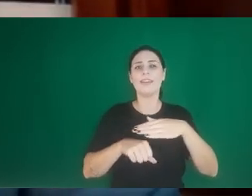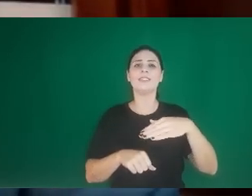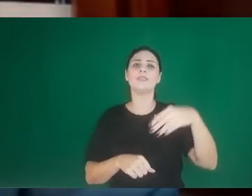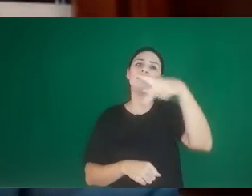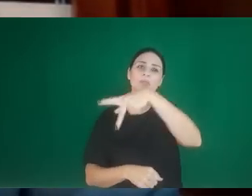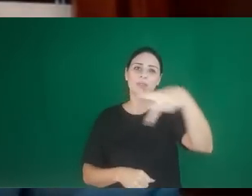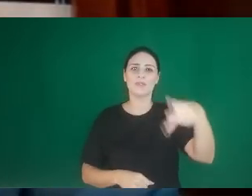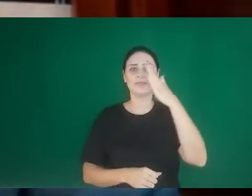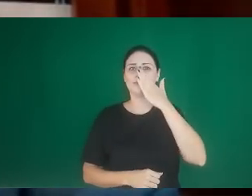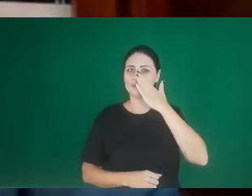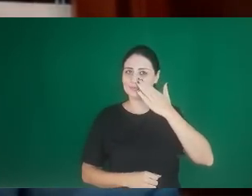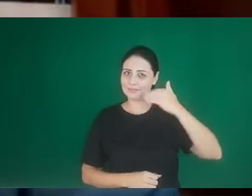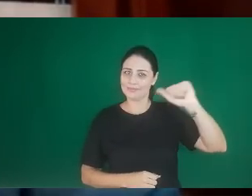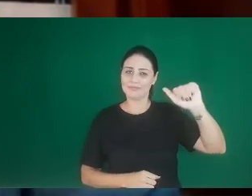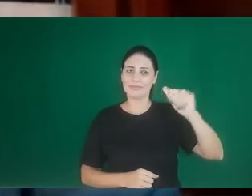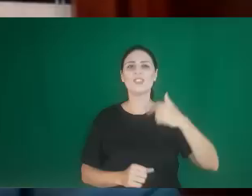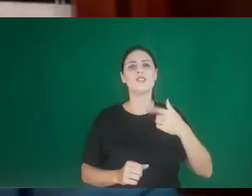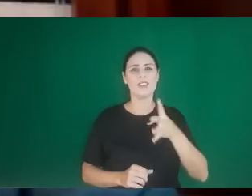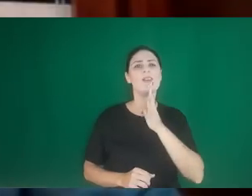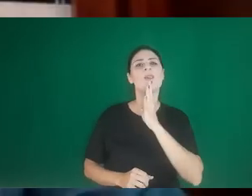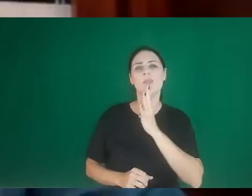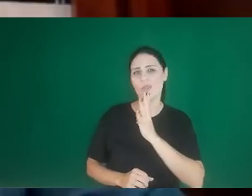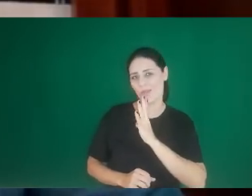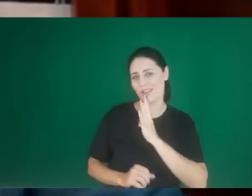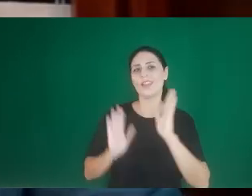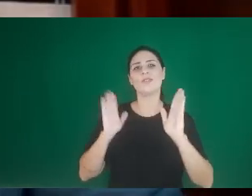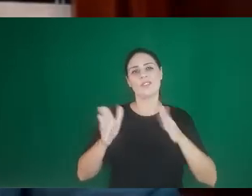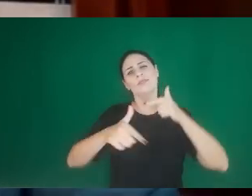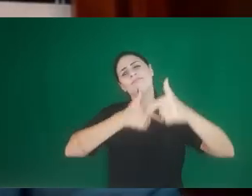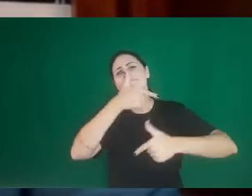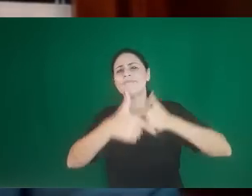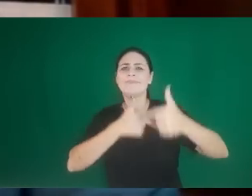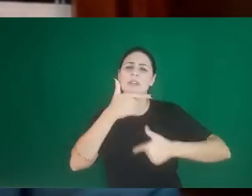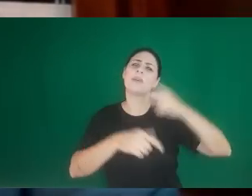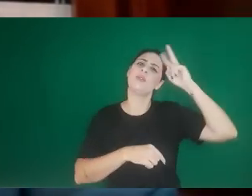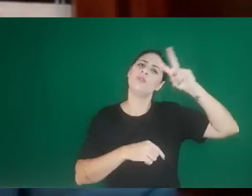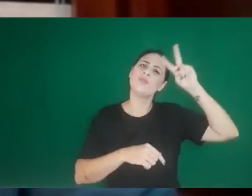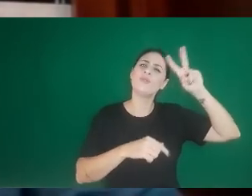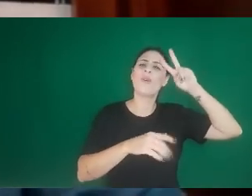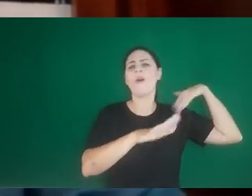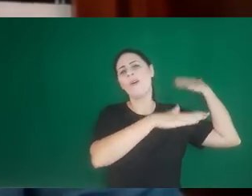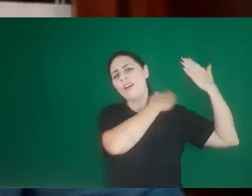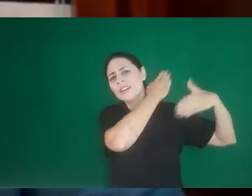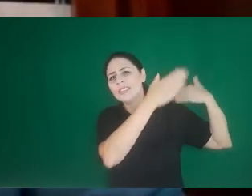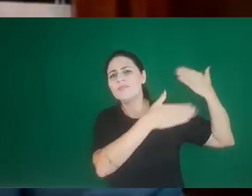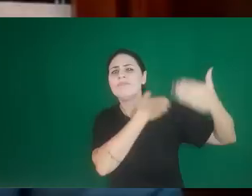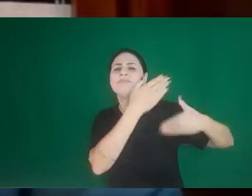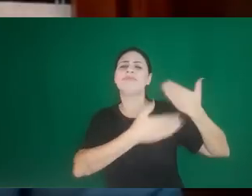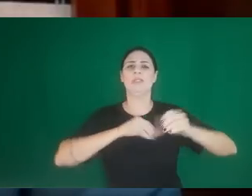professores do município de Araucária, né, já conheço, de certa forma, o trabalho, né, a